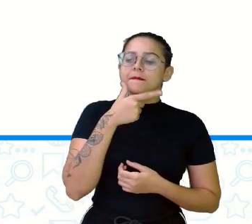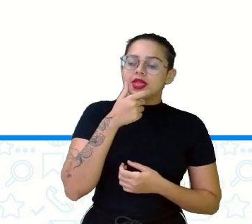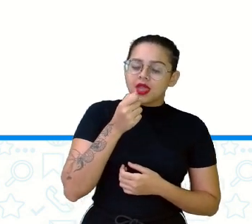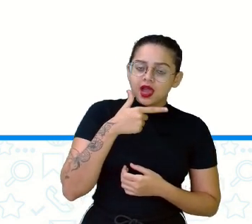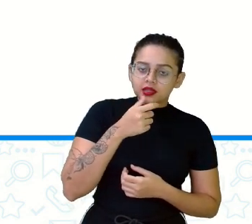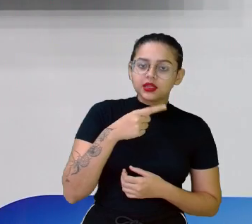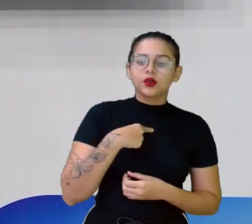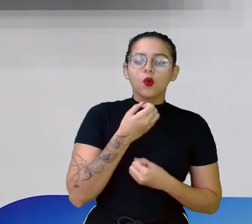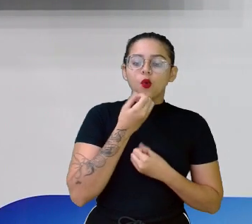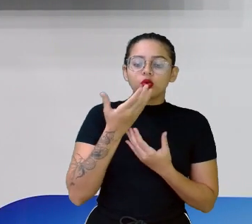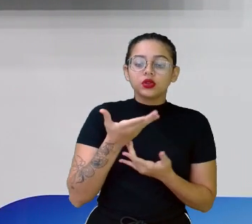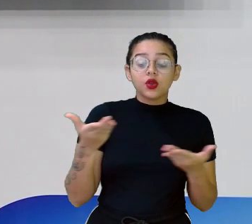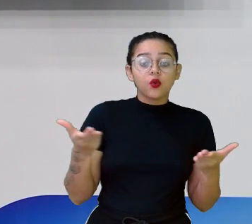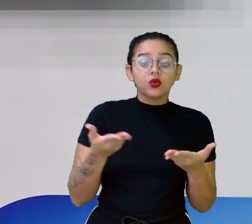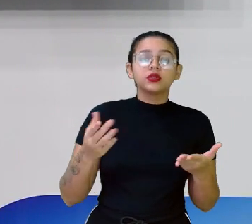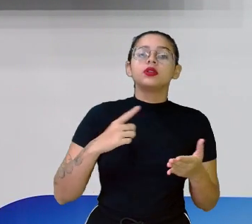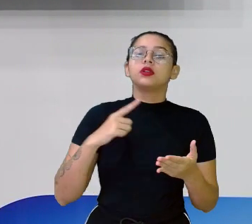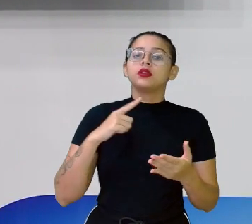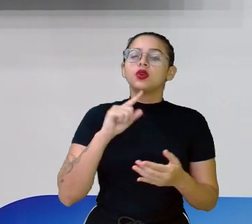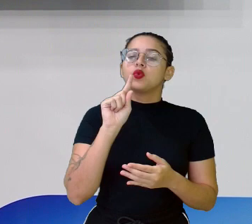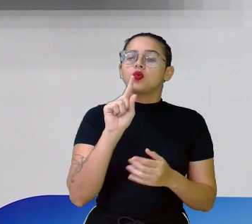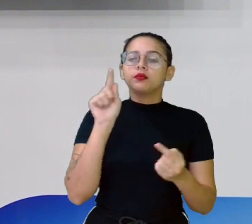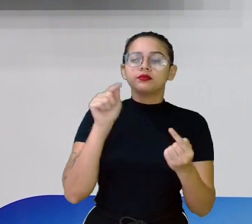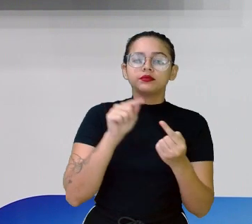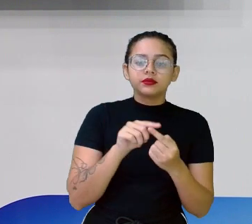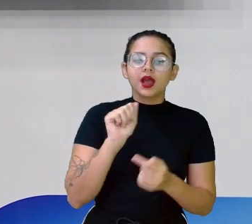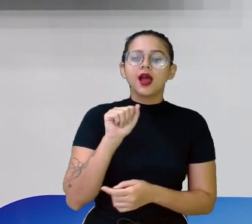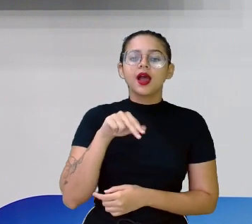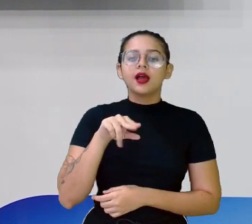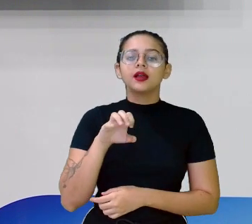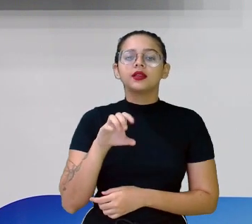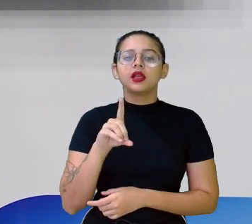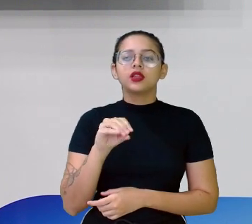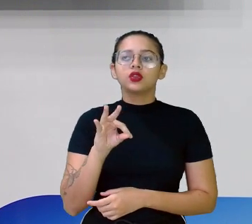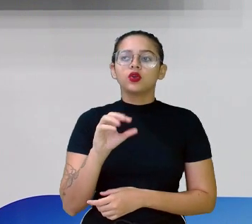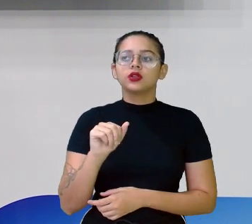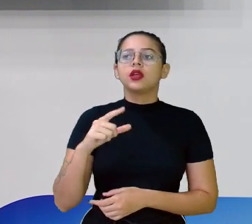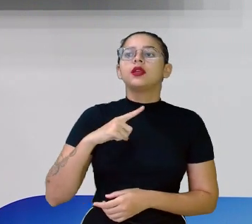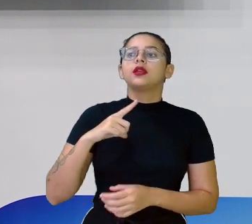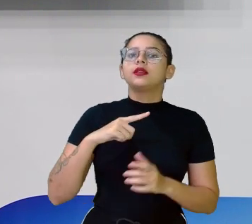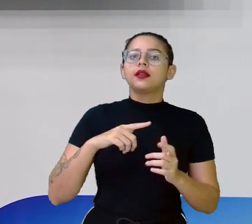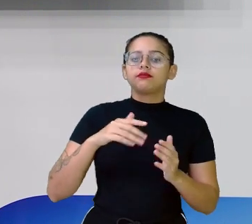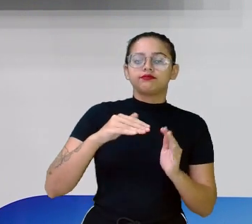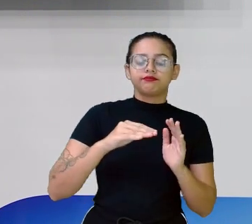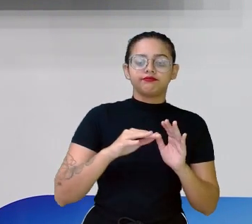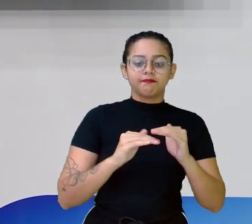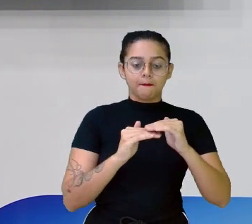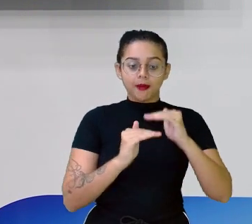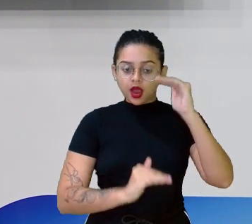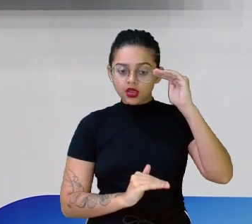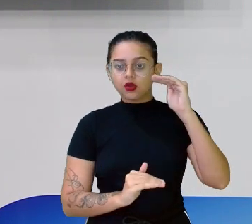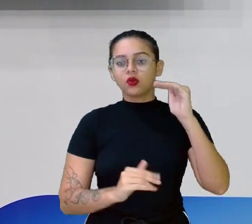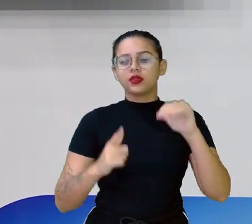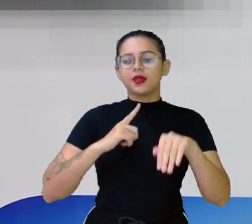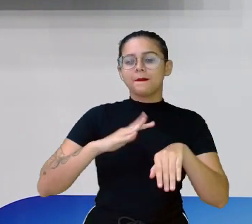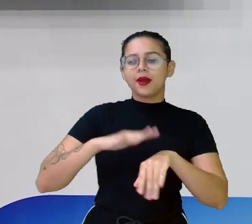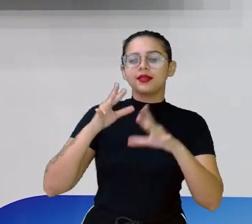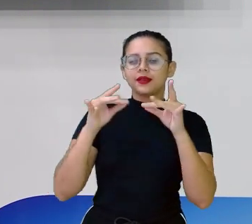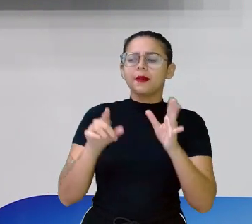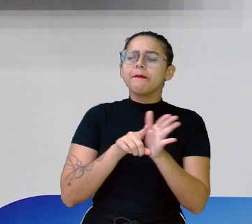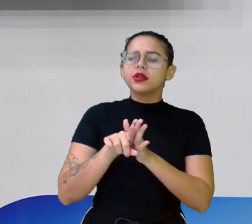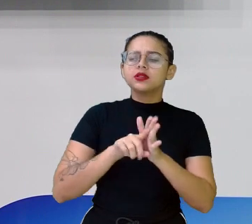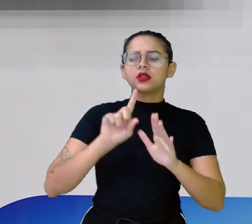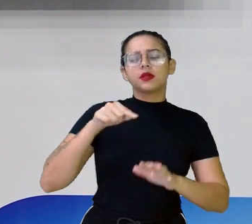são curtas e tem um sentido só. Já a anedota, ela tem mais detalhes, ou seja, é um pouco maior. Pesquisa depois, você vai